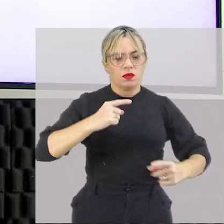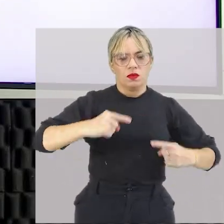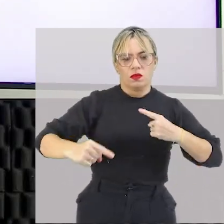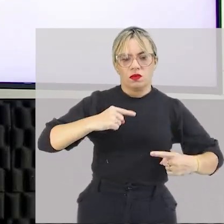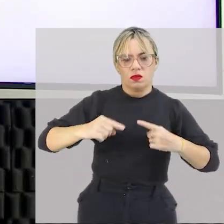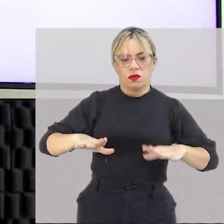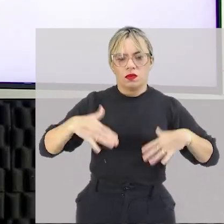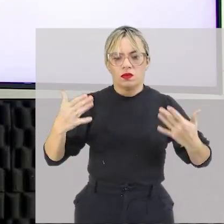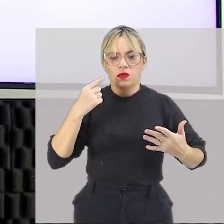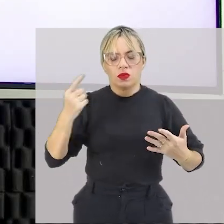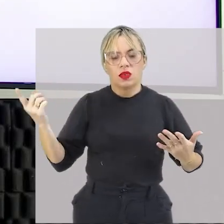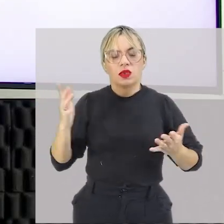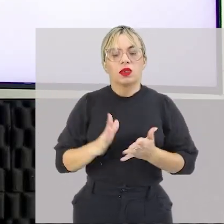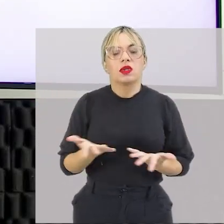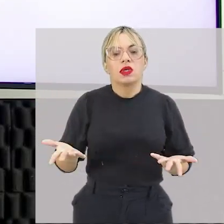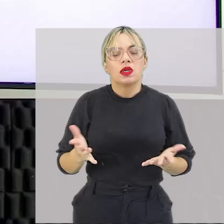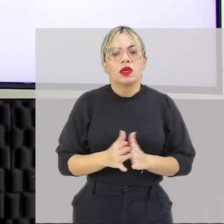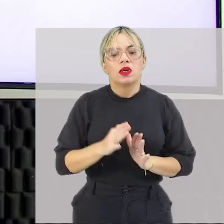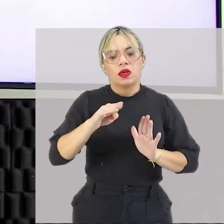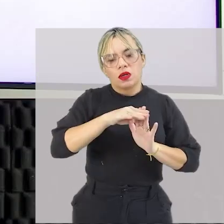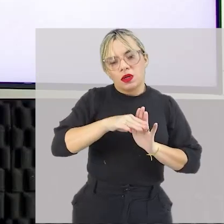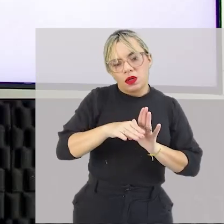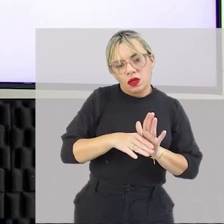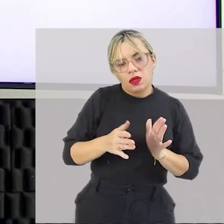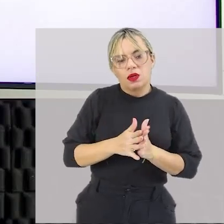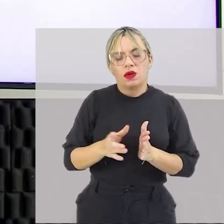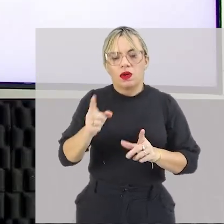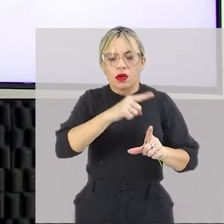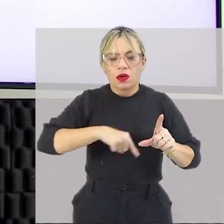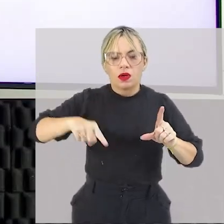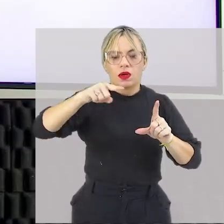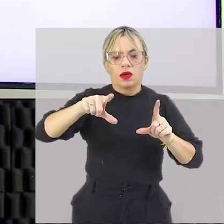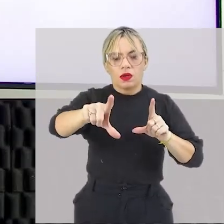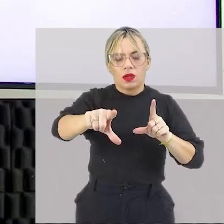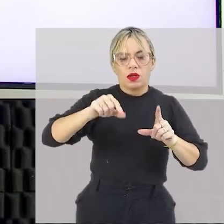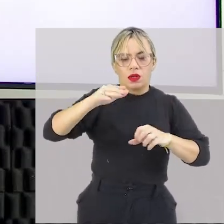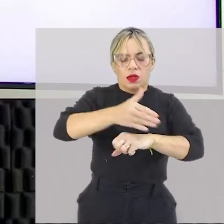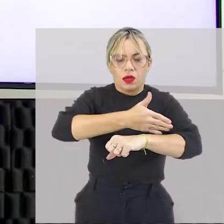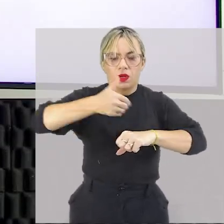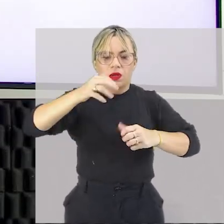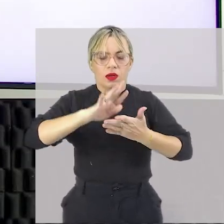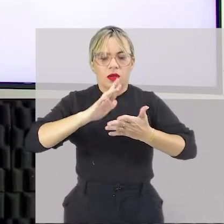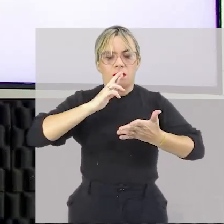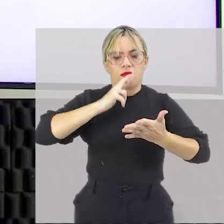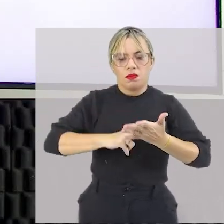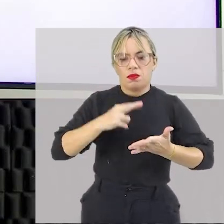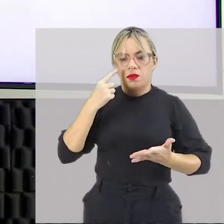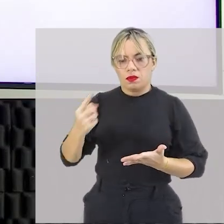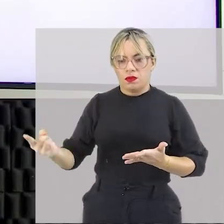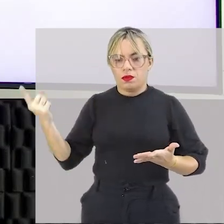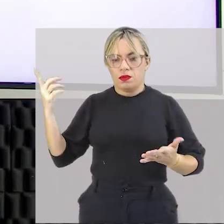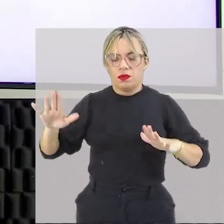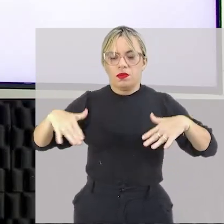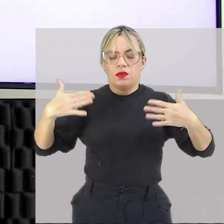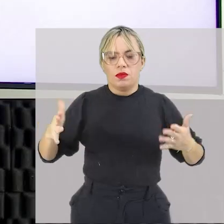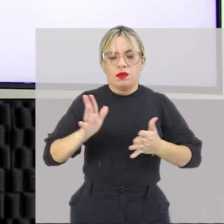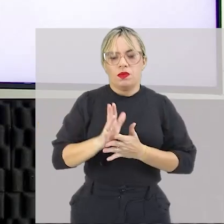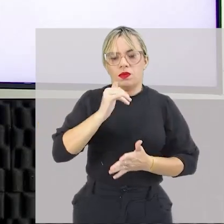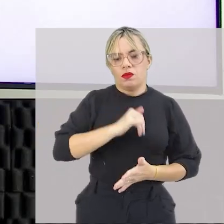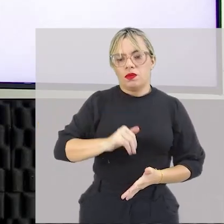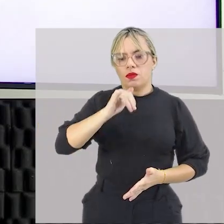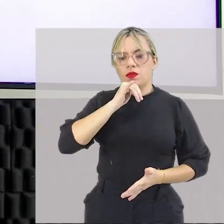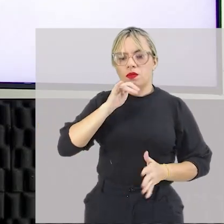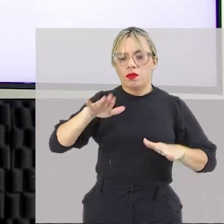pública, seria o quê? Então a gente vai olhar as alternativas e vai marcar aquela que melhor responde essa pergunta. Um exemplo